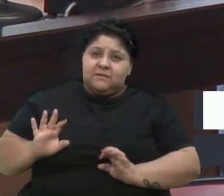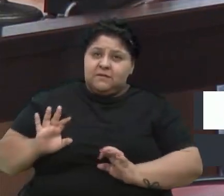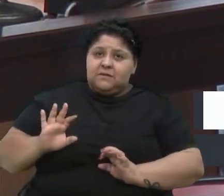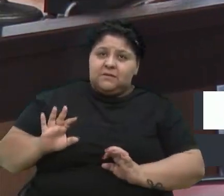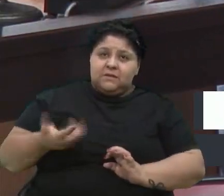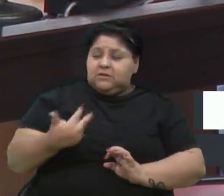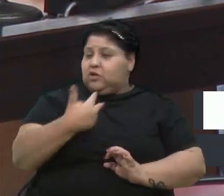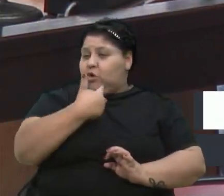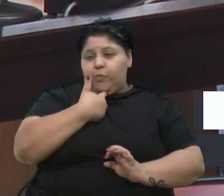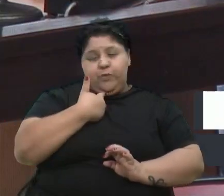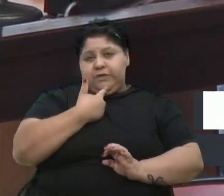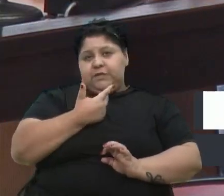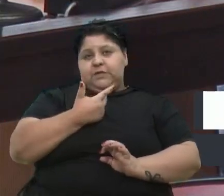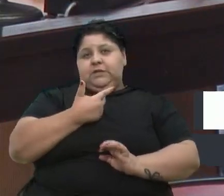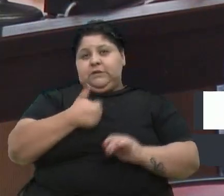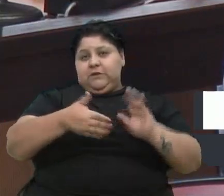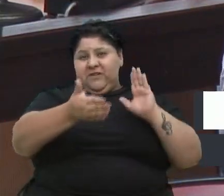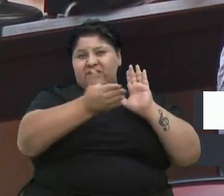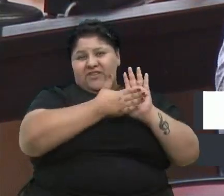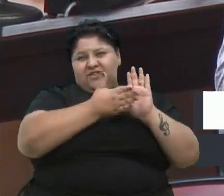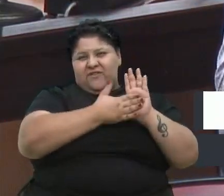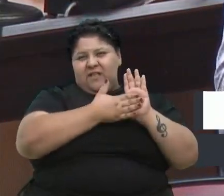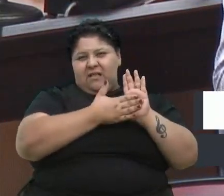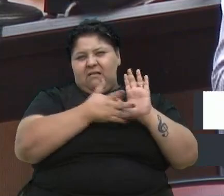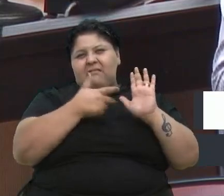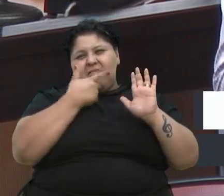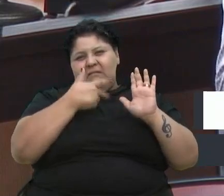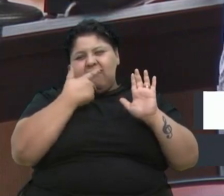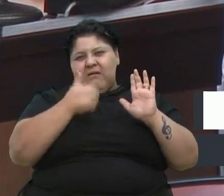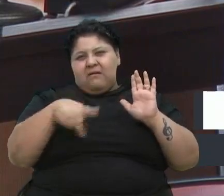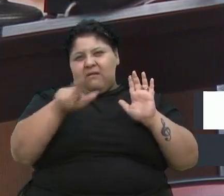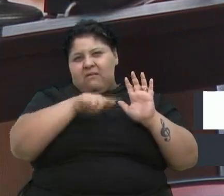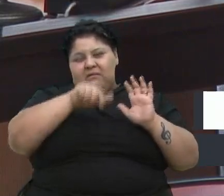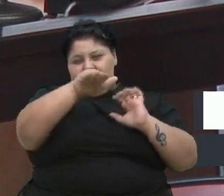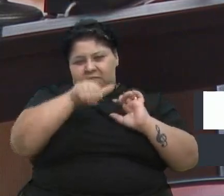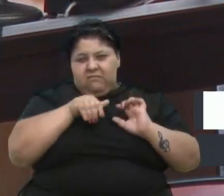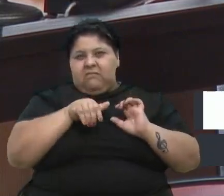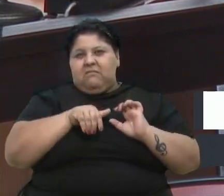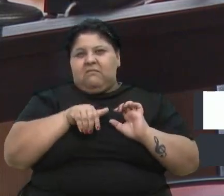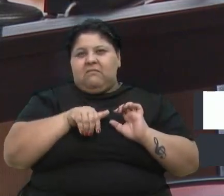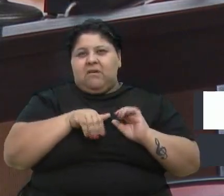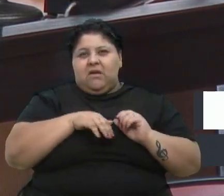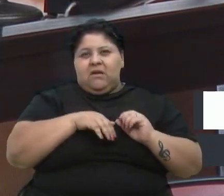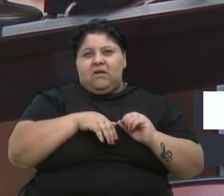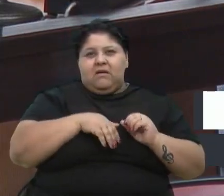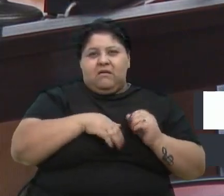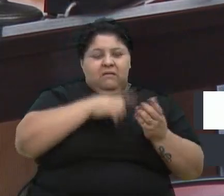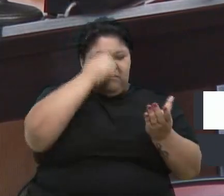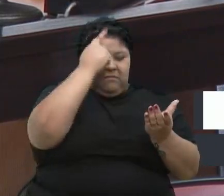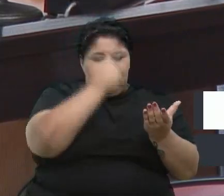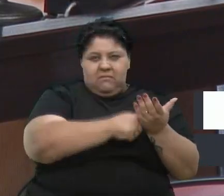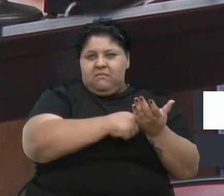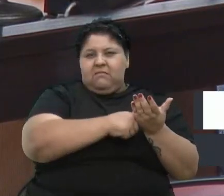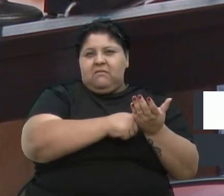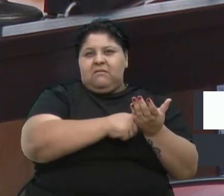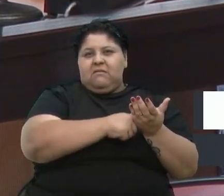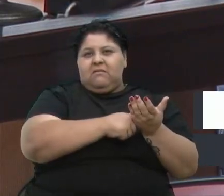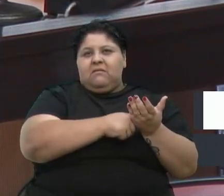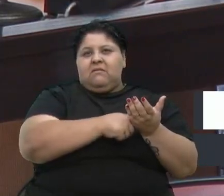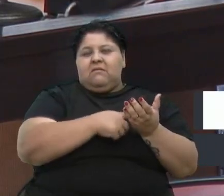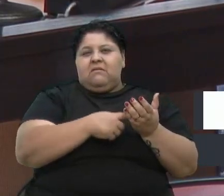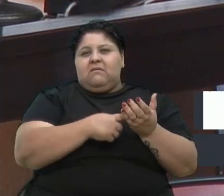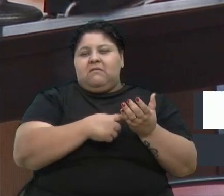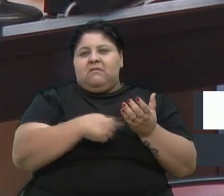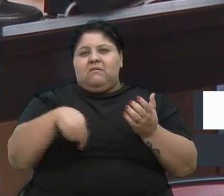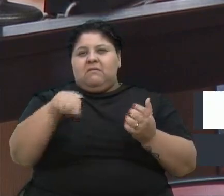de registrar esta preocupação. Estarei buscando uma agenda com a nossa representante